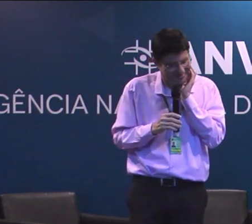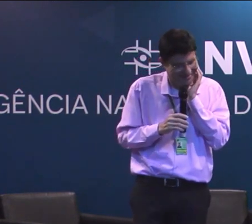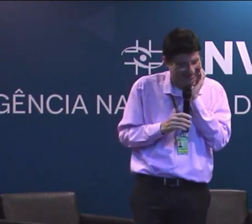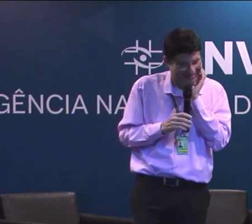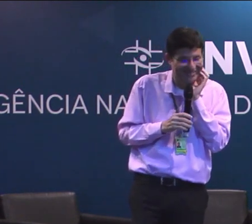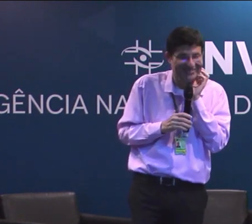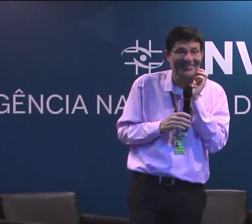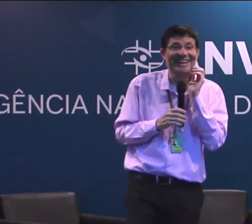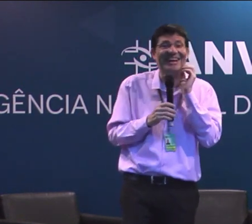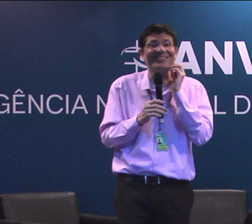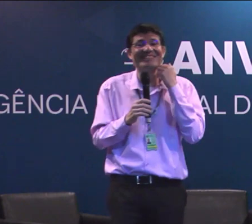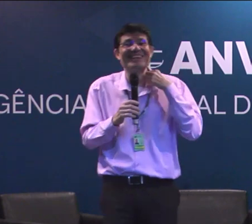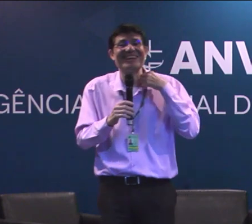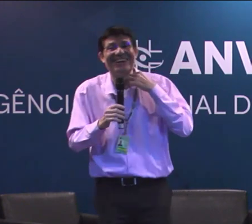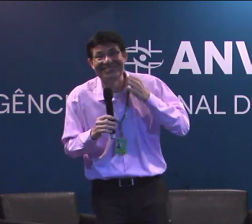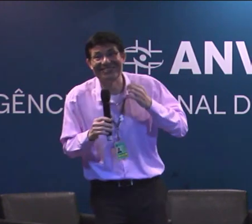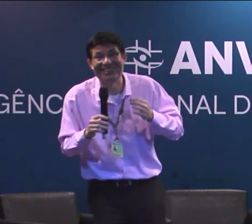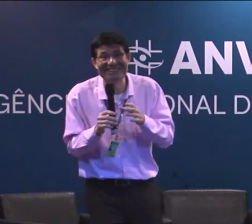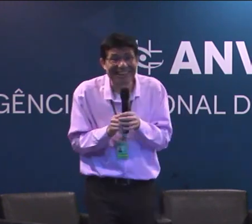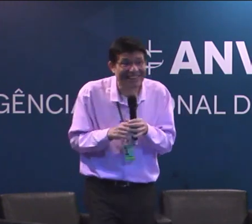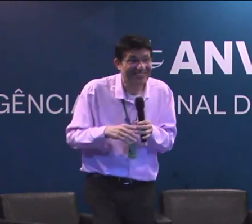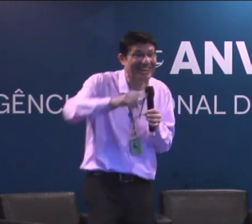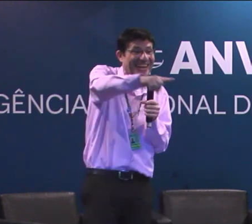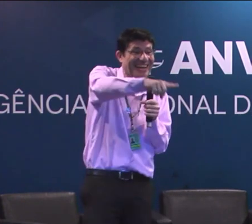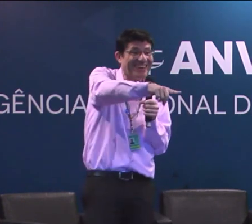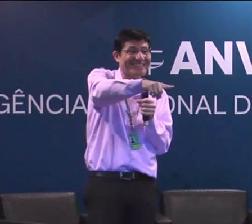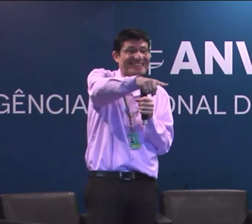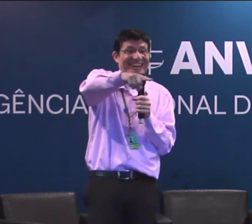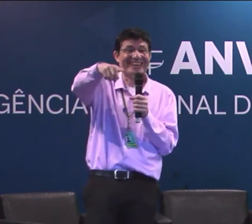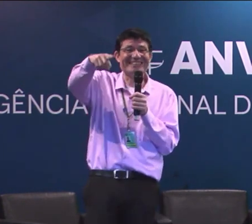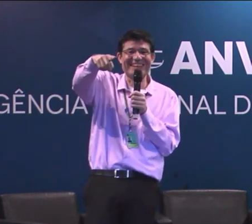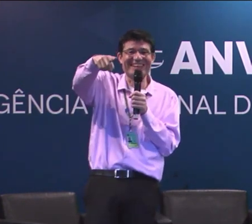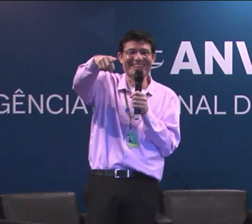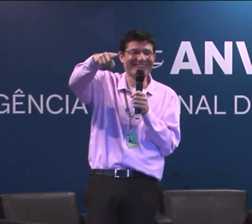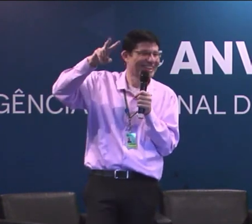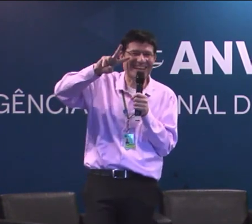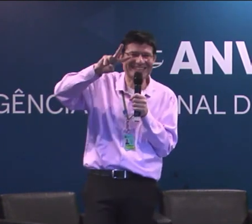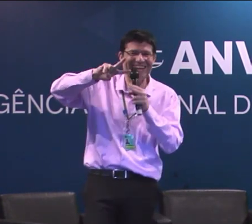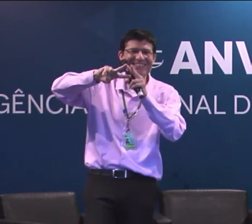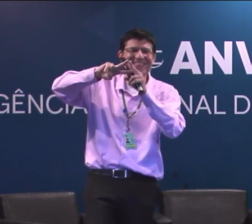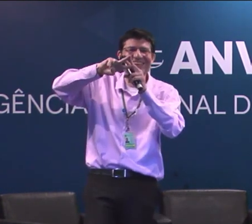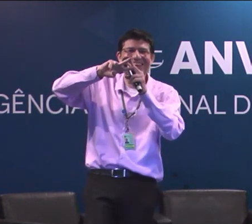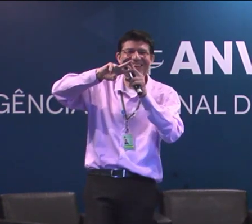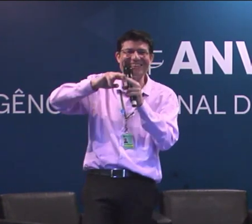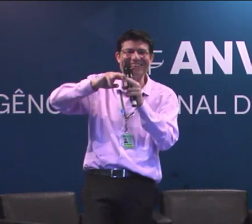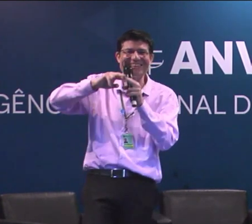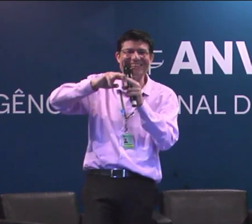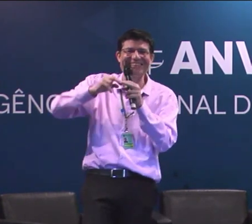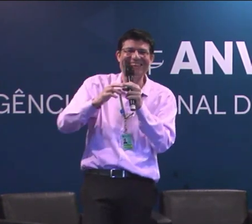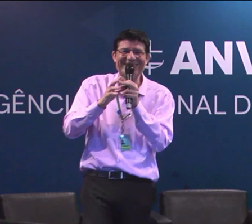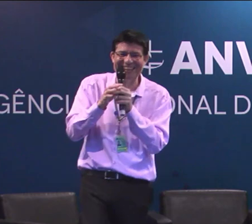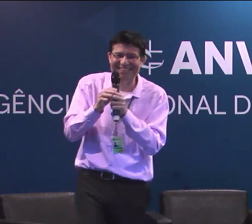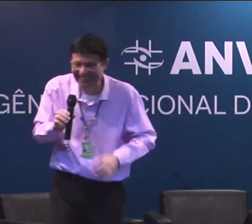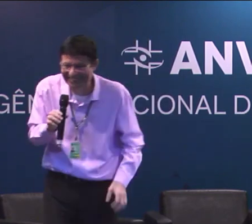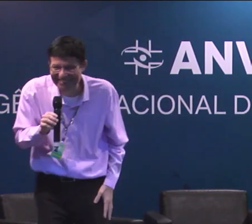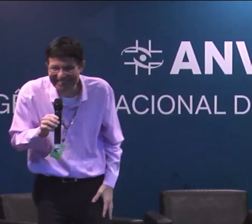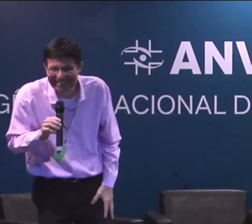Me leva, Geraldo. Gostei. Me leva, Geraldo. Hashtag, tá, me leva, Geraldo. Hashtag, me leva,